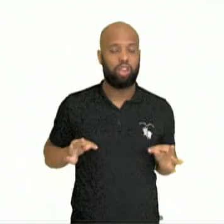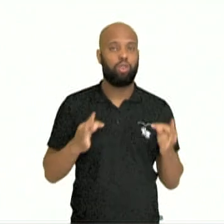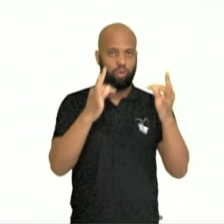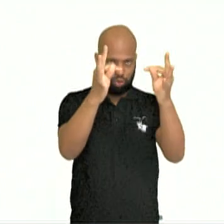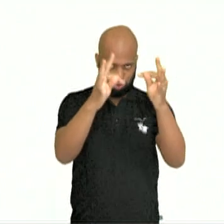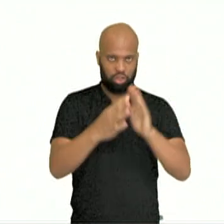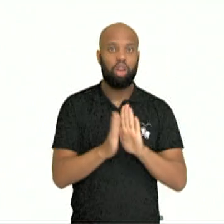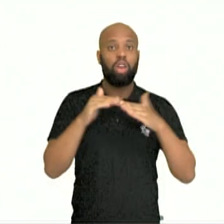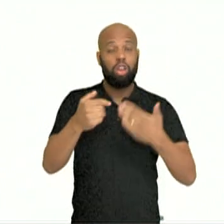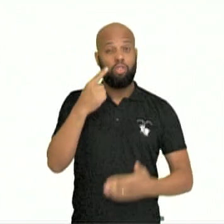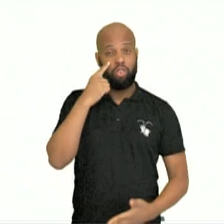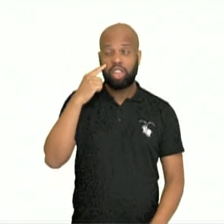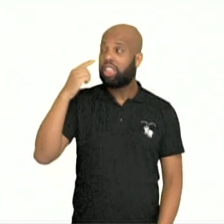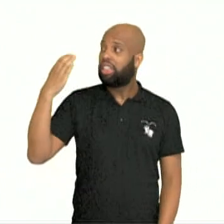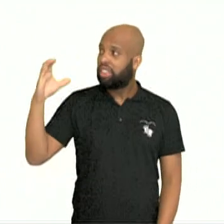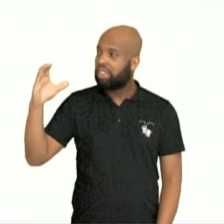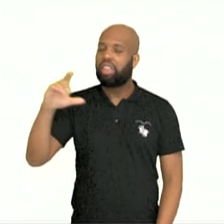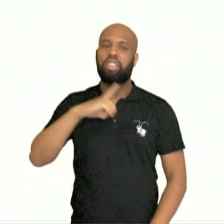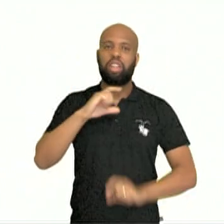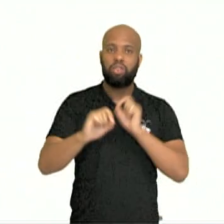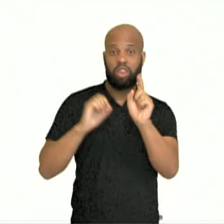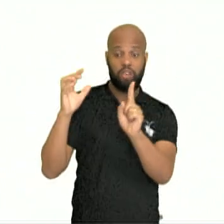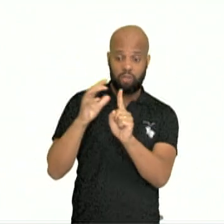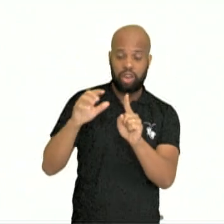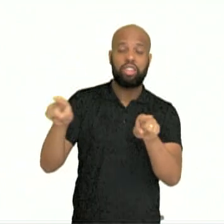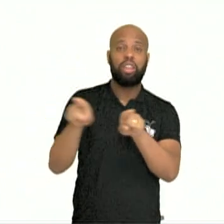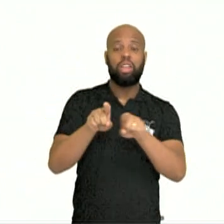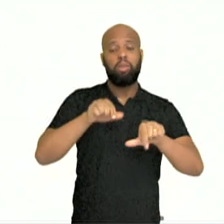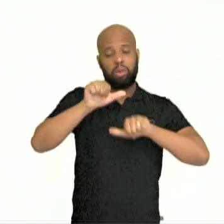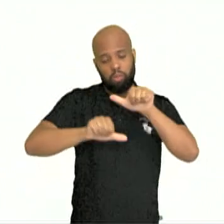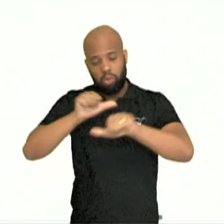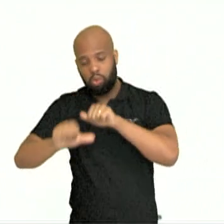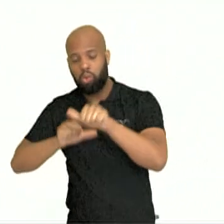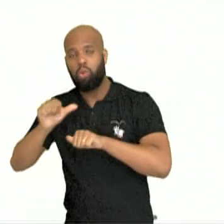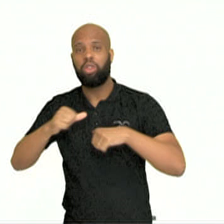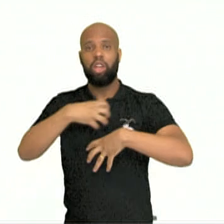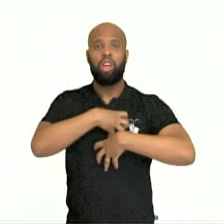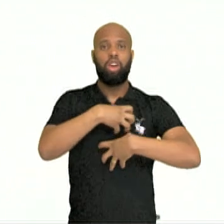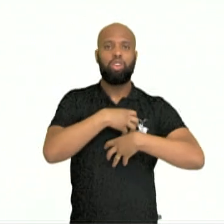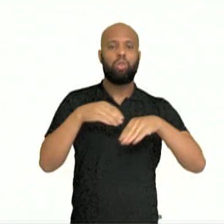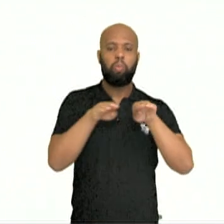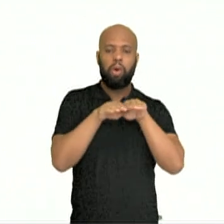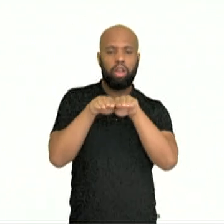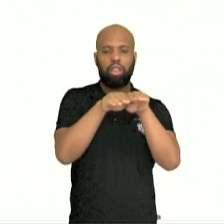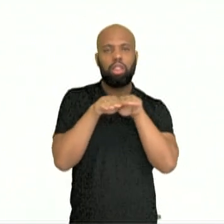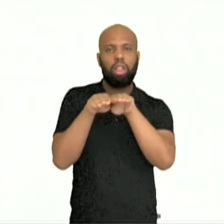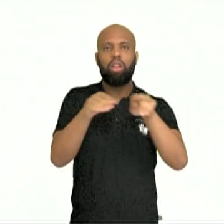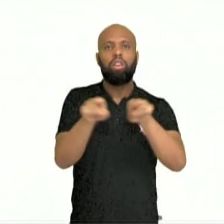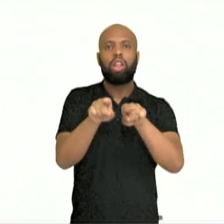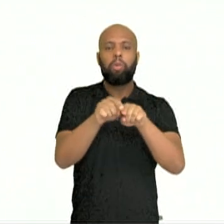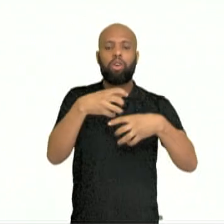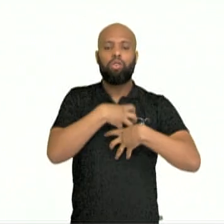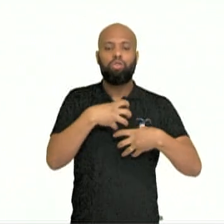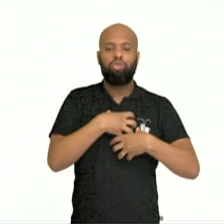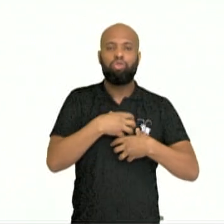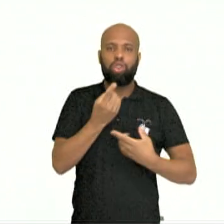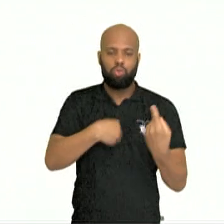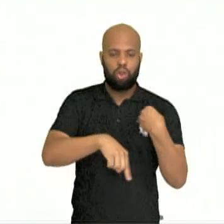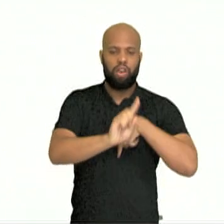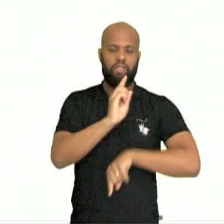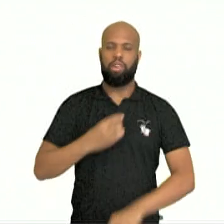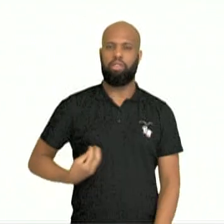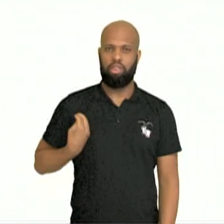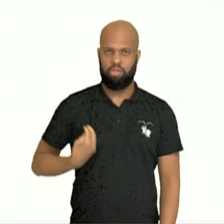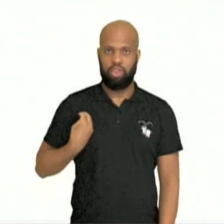Veja como a ciência interfere e ela modifica rapidamente, né, os nossos padrões e os progressos de vida. Se fôssemos aí